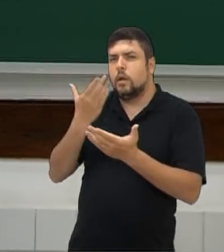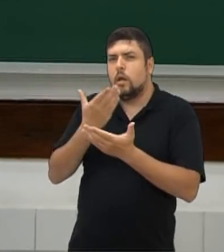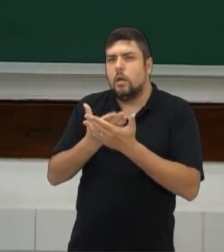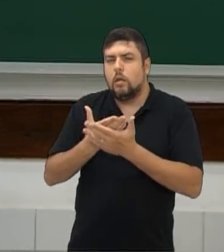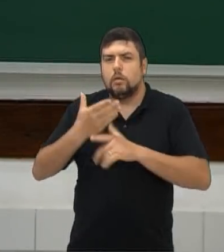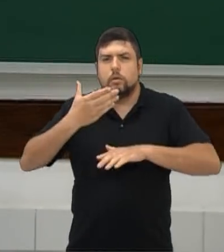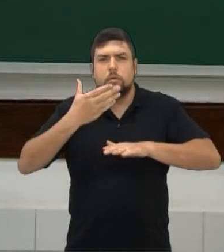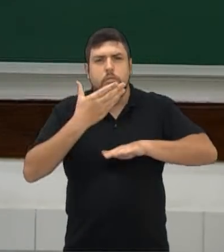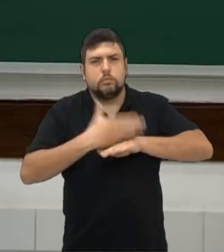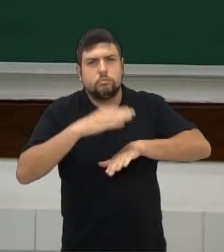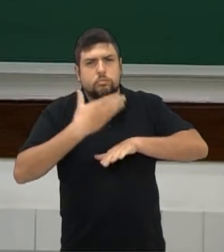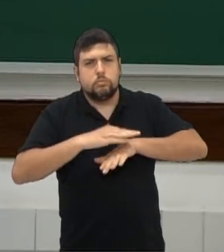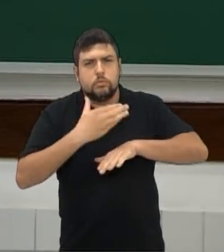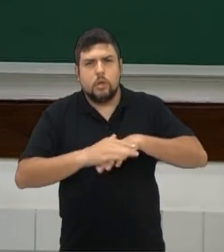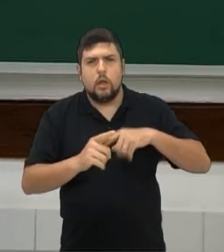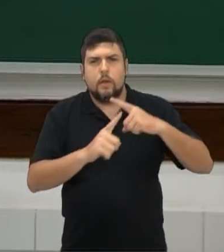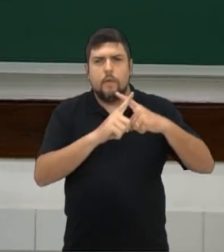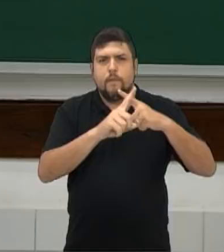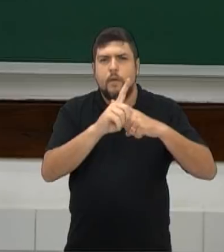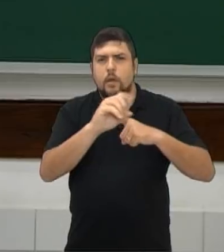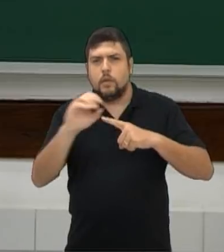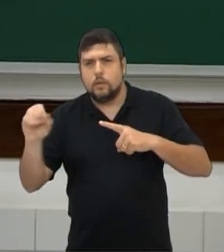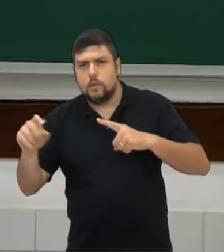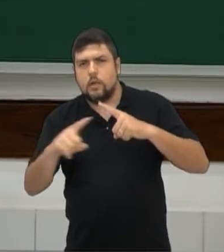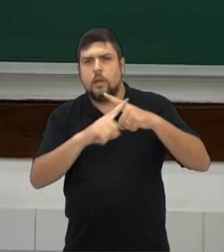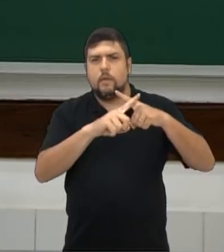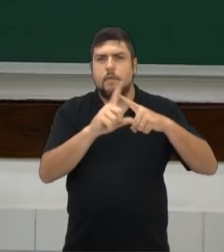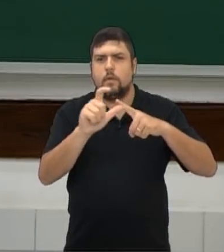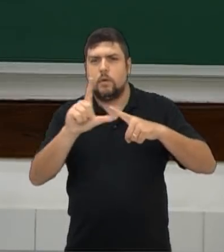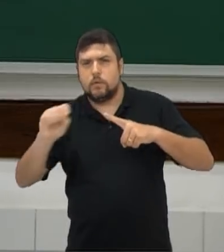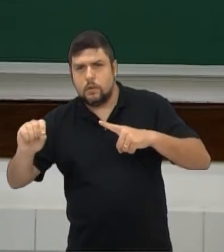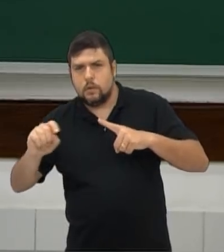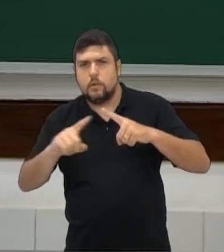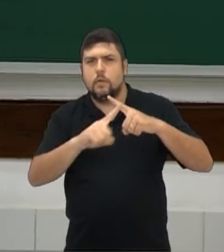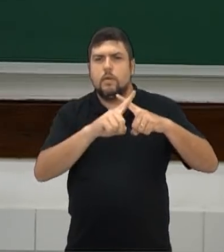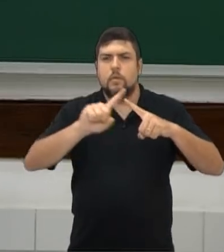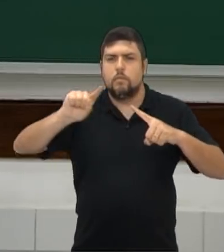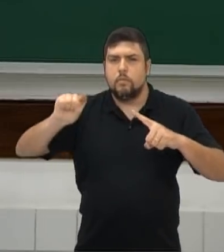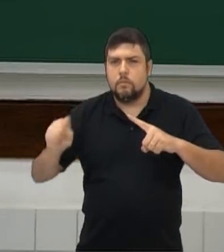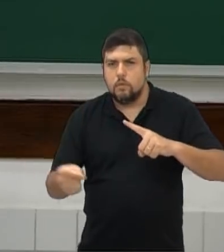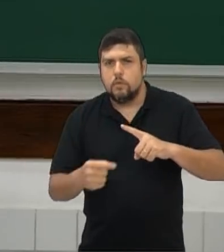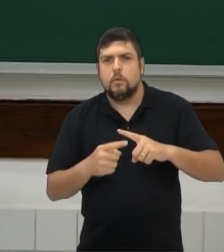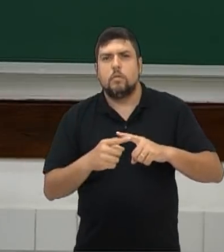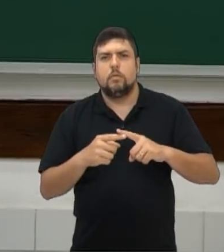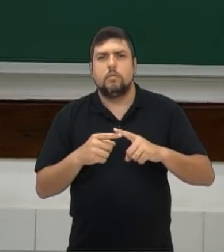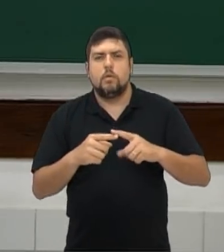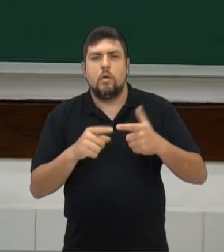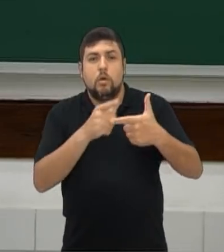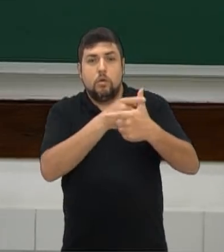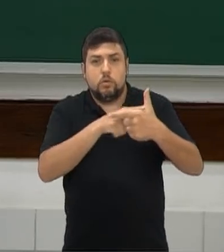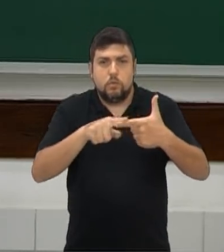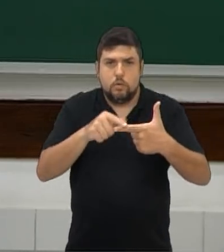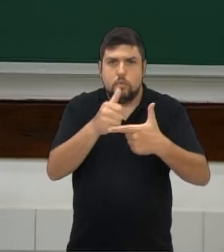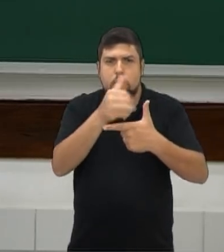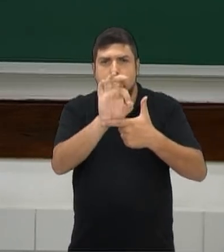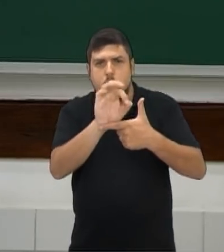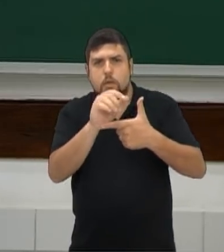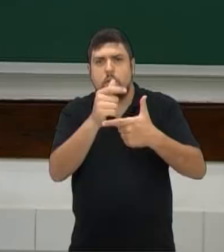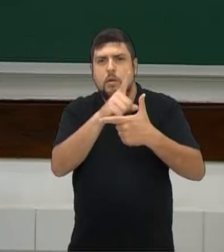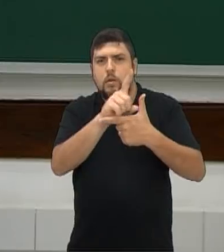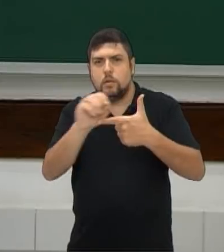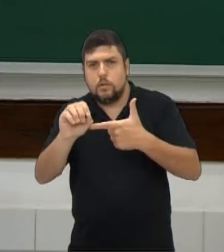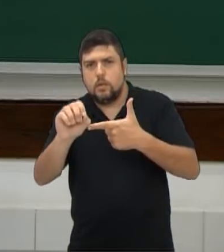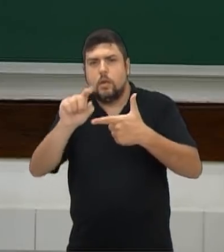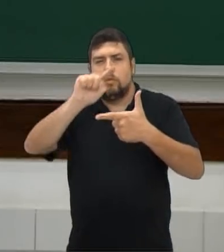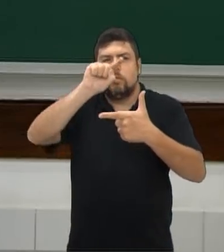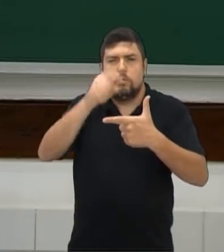por 10, por 1000, ou a aula de divisão por 100, por 10, por 1000, vai ajudar a gente aqui? Tá tudo